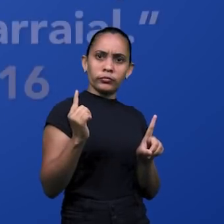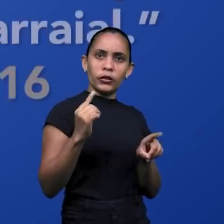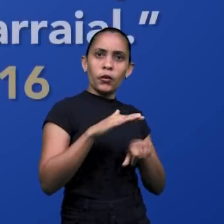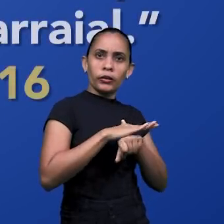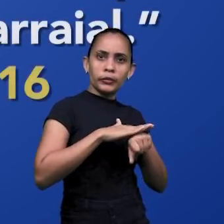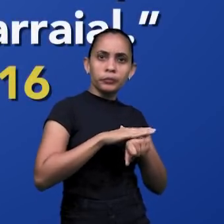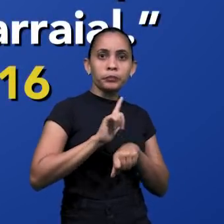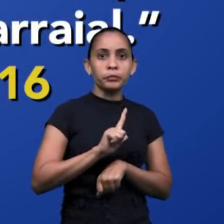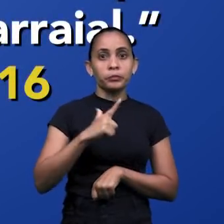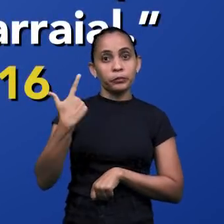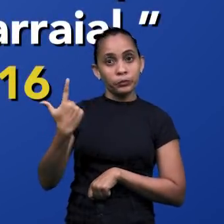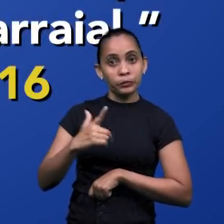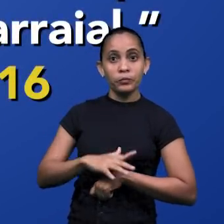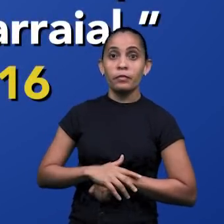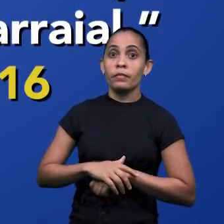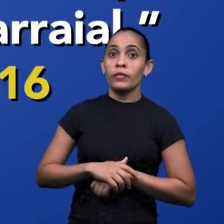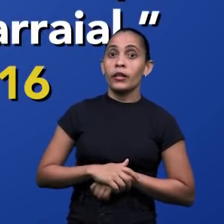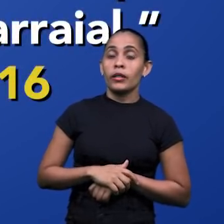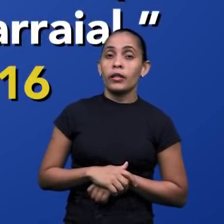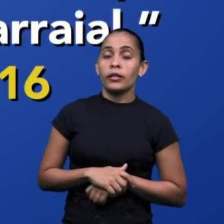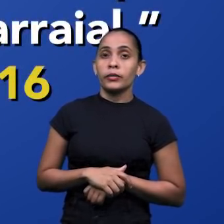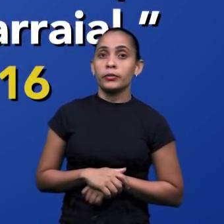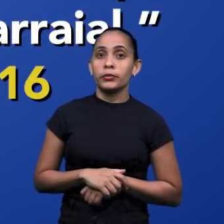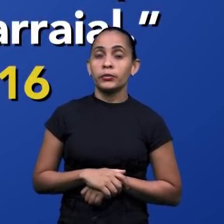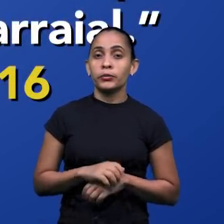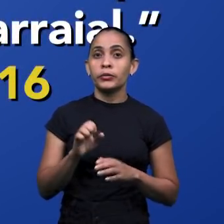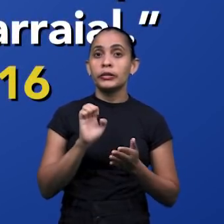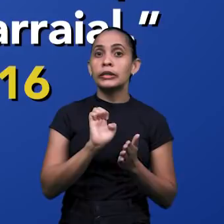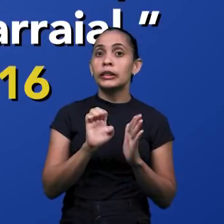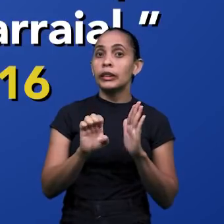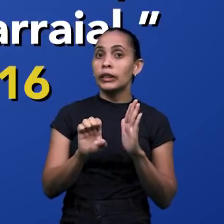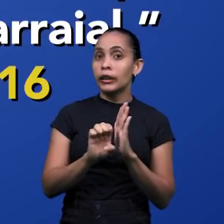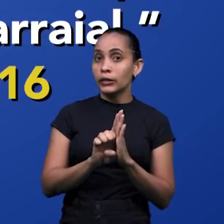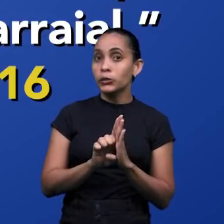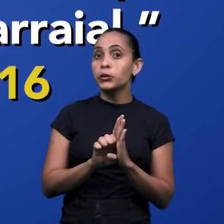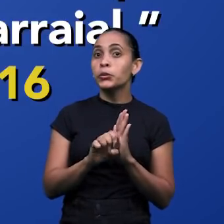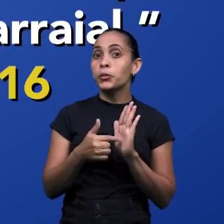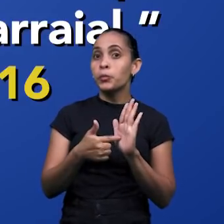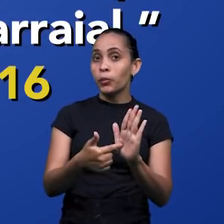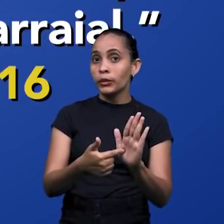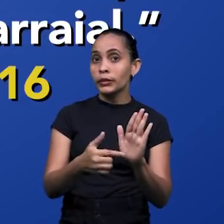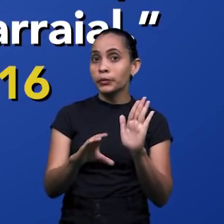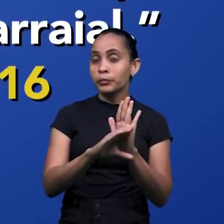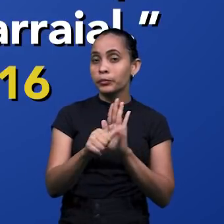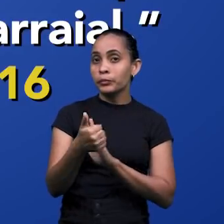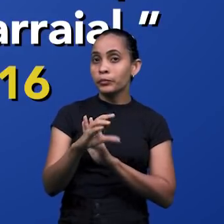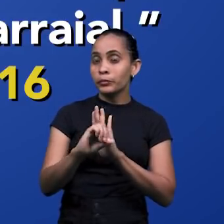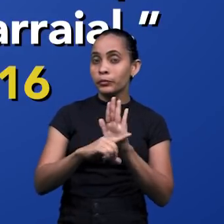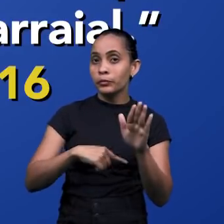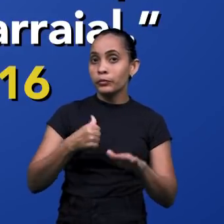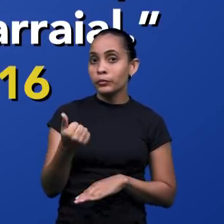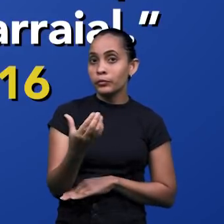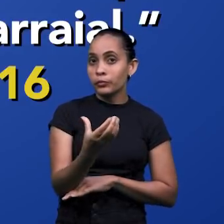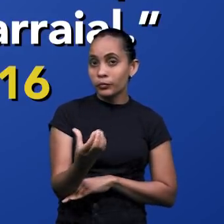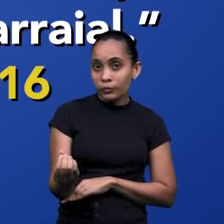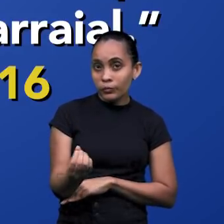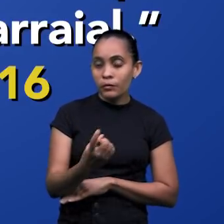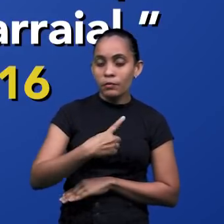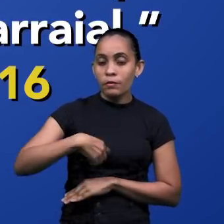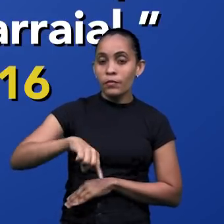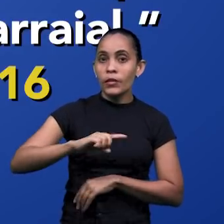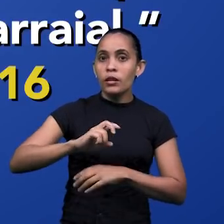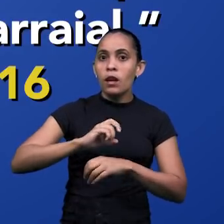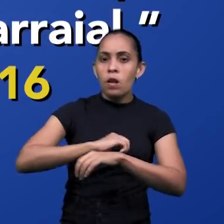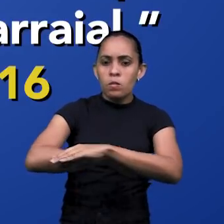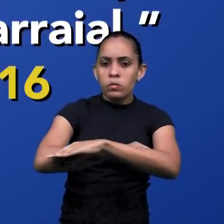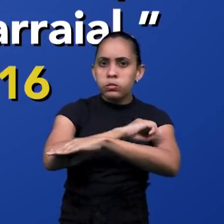capítulo 19, verso 16, que diz o seguinte: e aconteceu ao terceiro dia, ao amanhecer, que houve